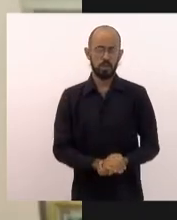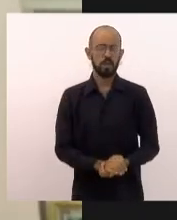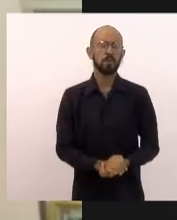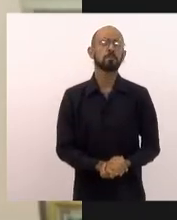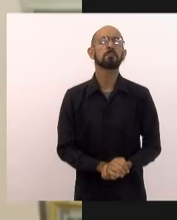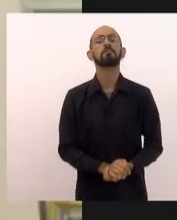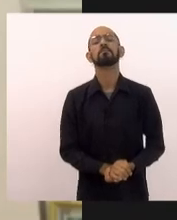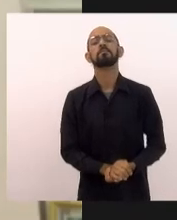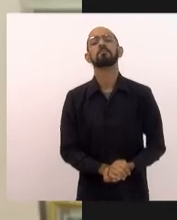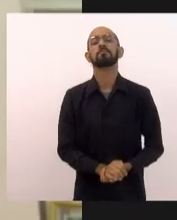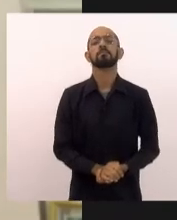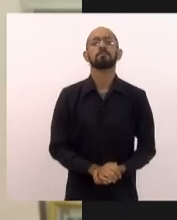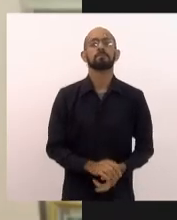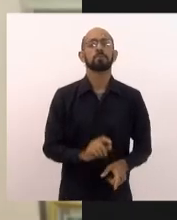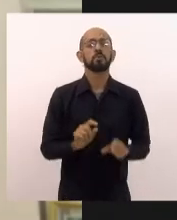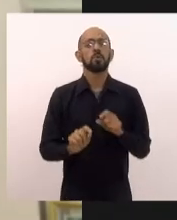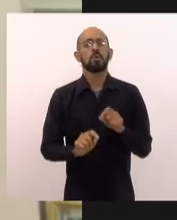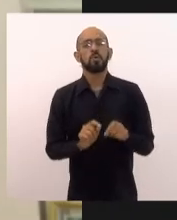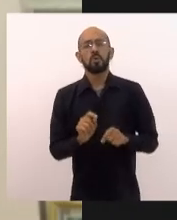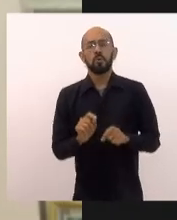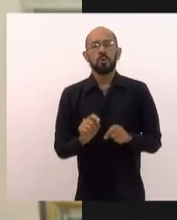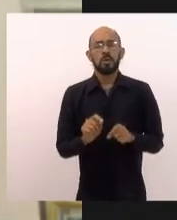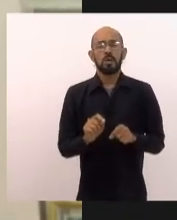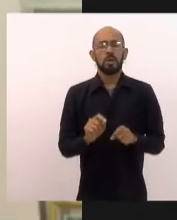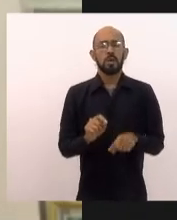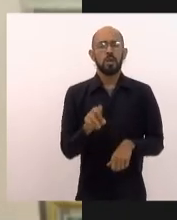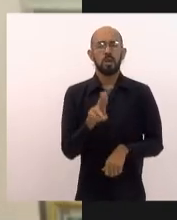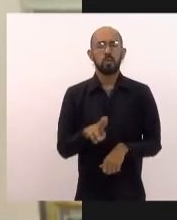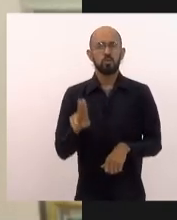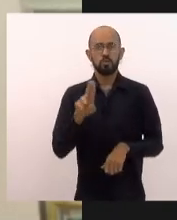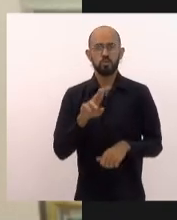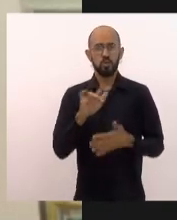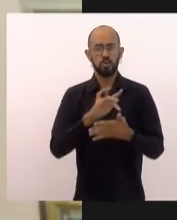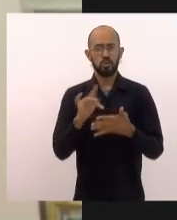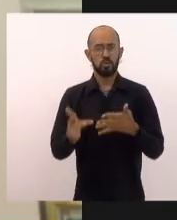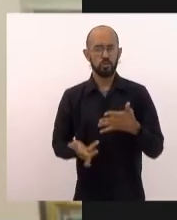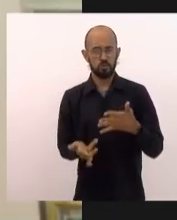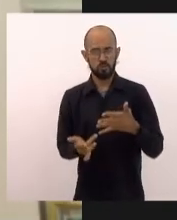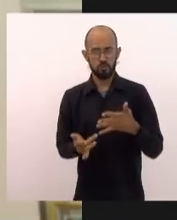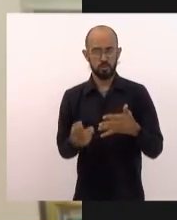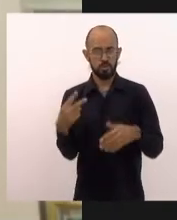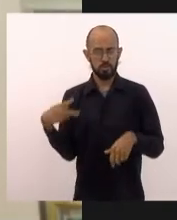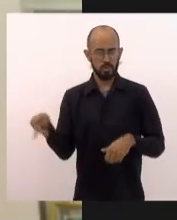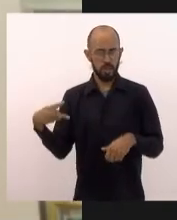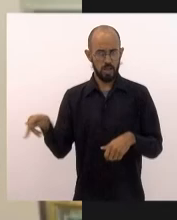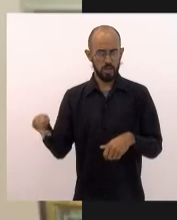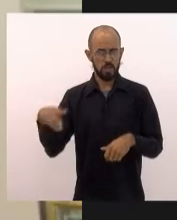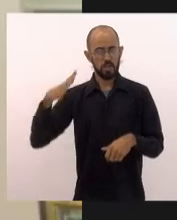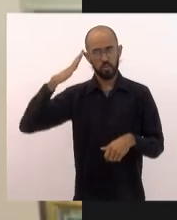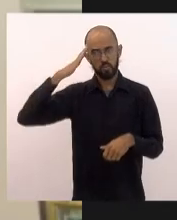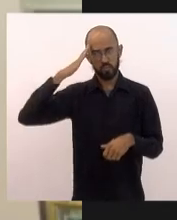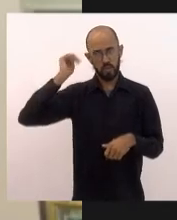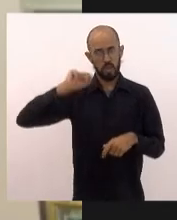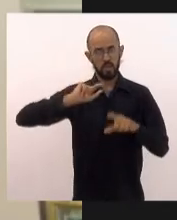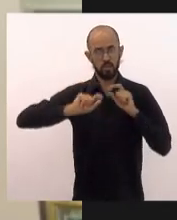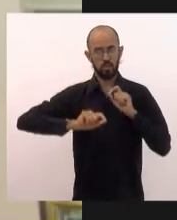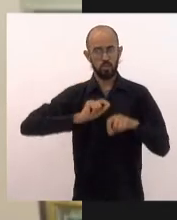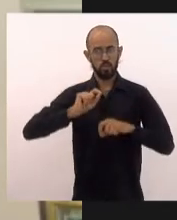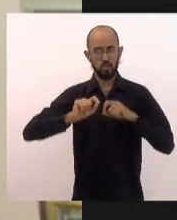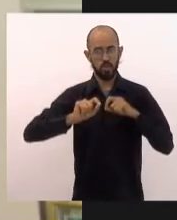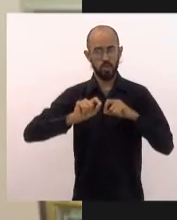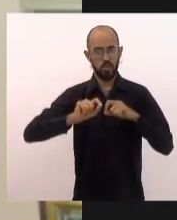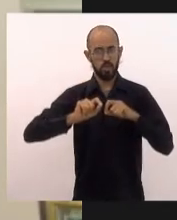Thaís Ferreira. Ela usa as suas redes sociais e eu já soube, recebi ontem,